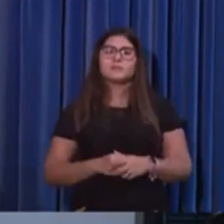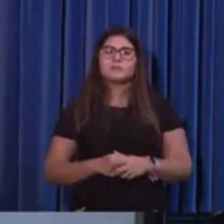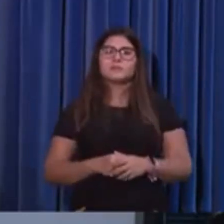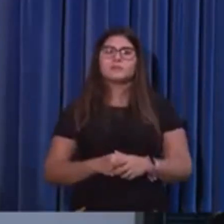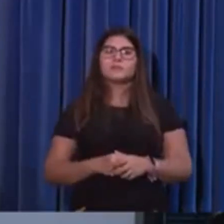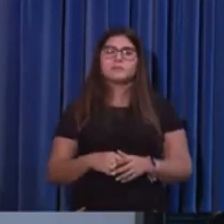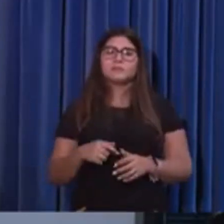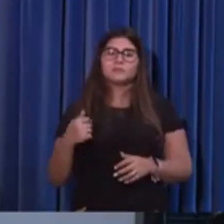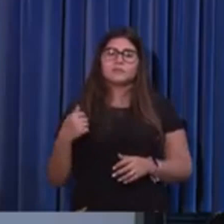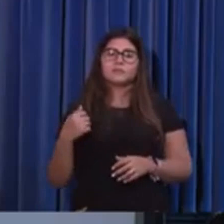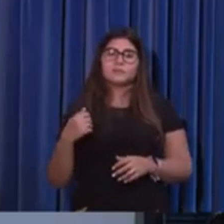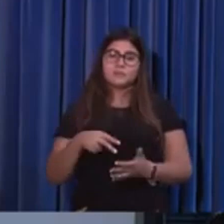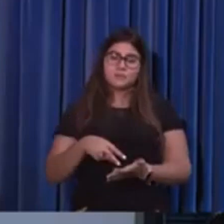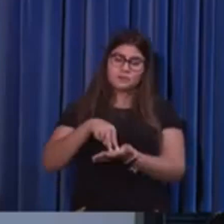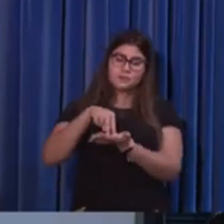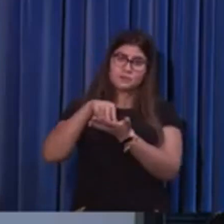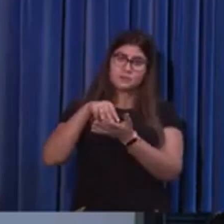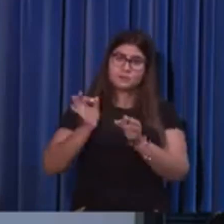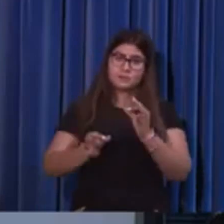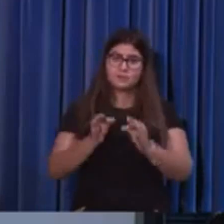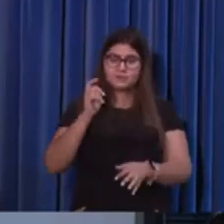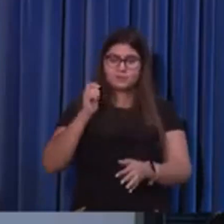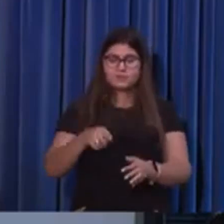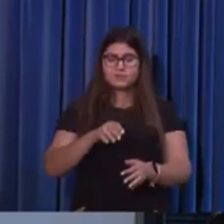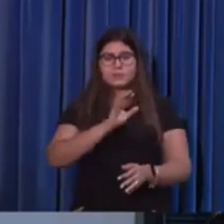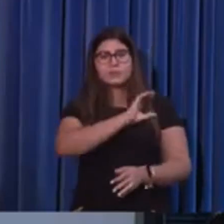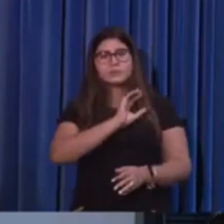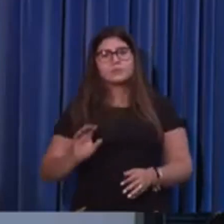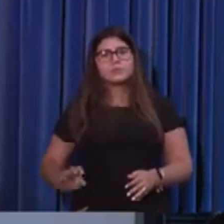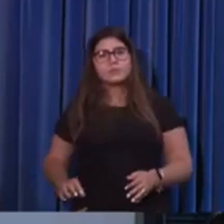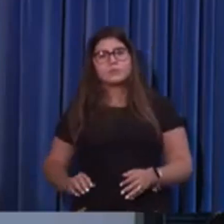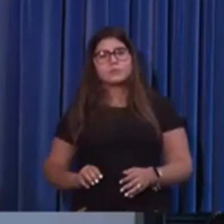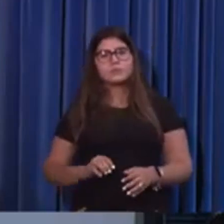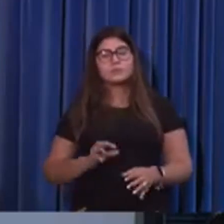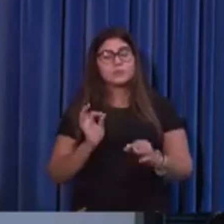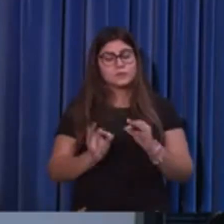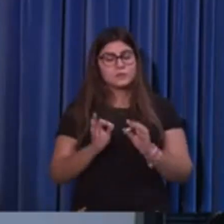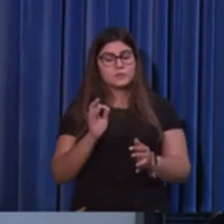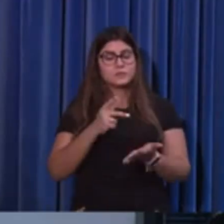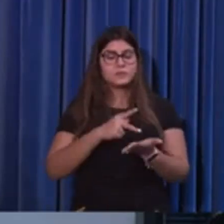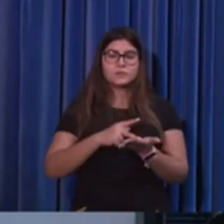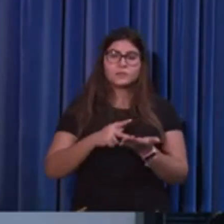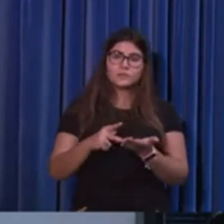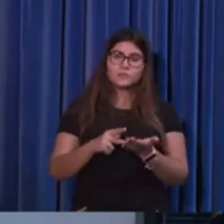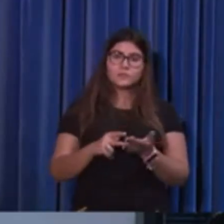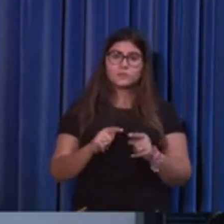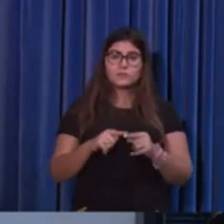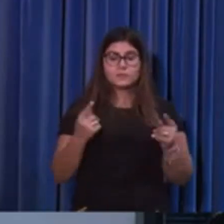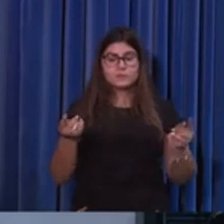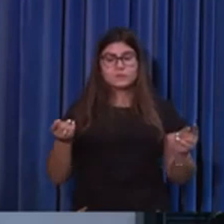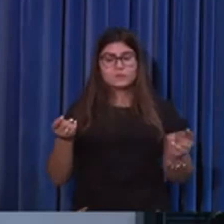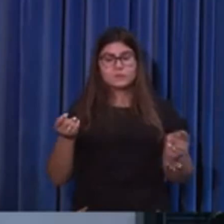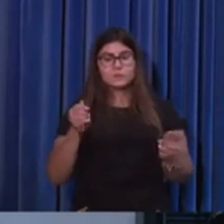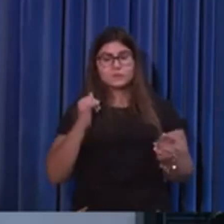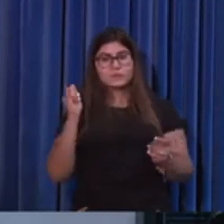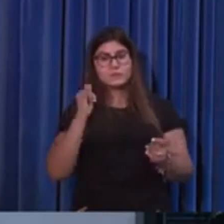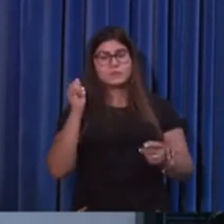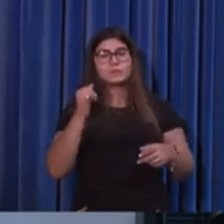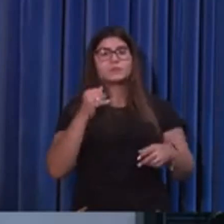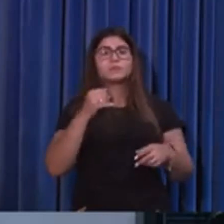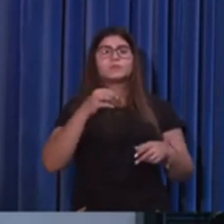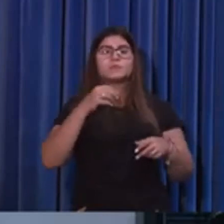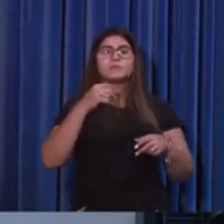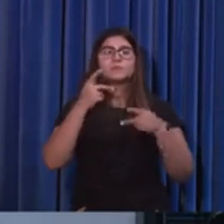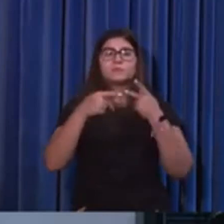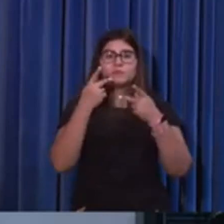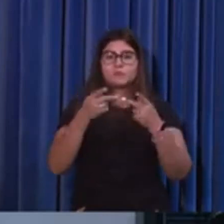Cristo, justificados e purificados, mas cabe ressaltar que também será um dia